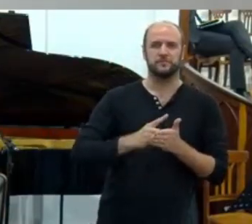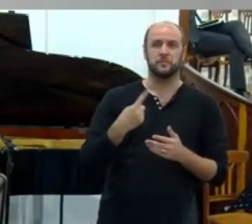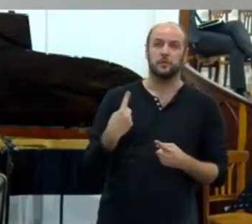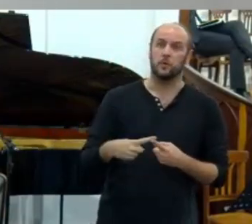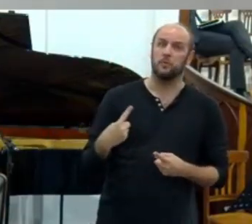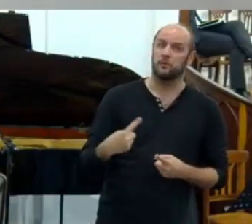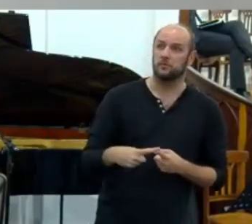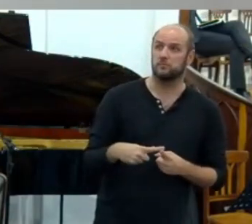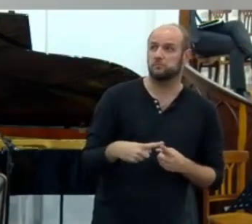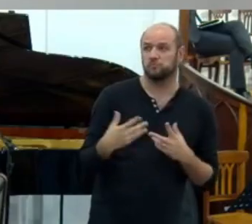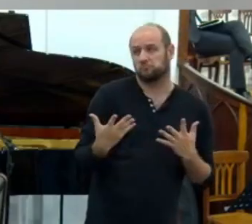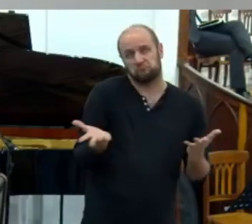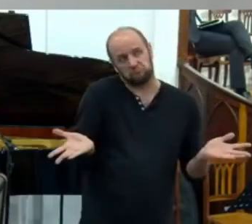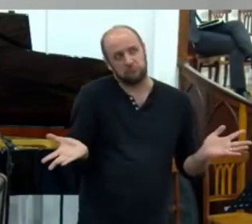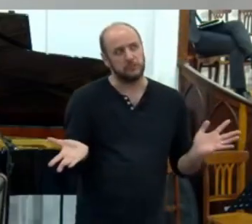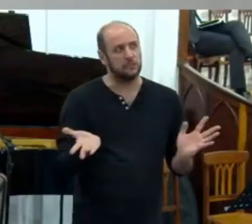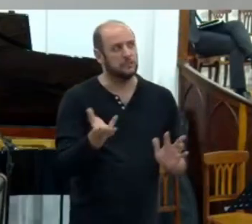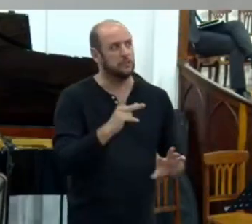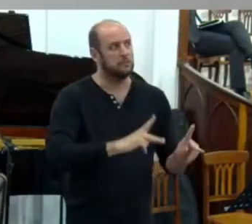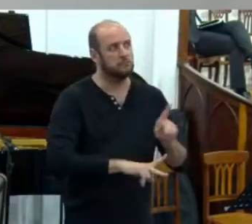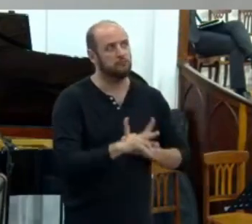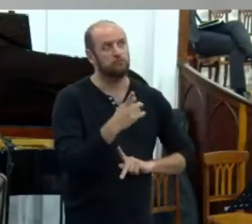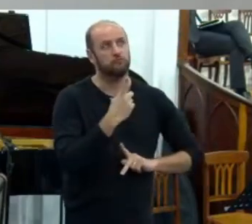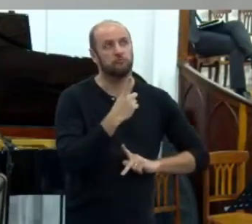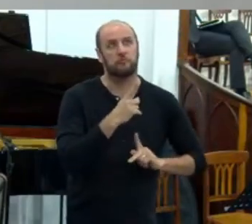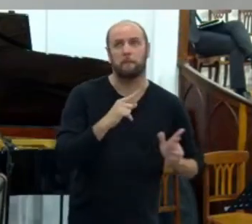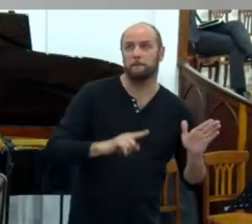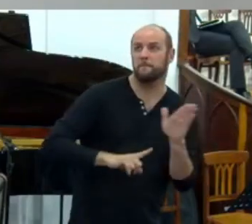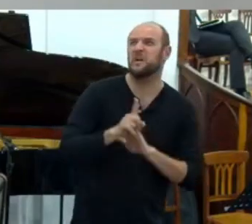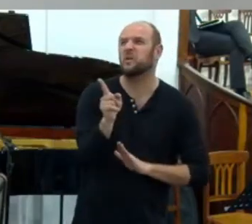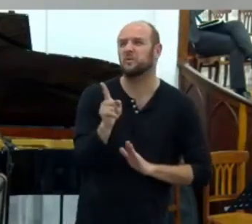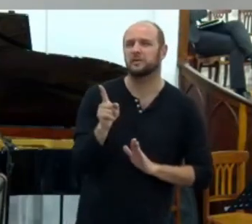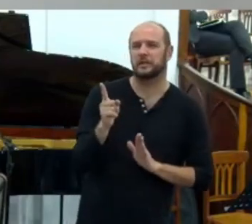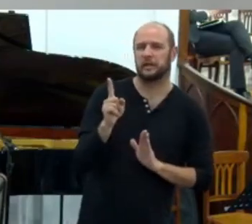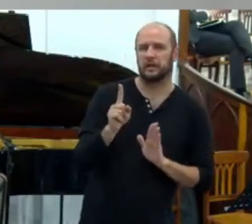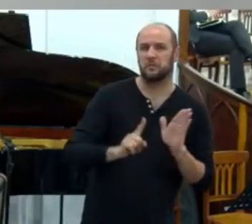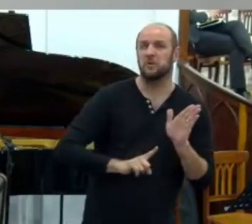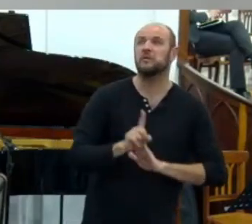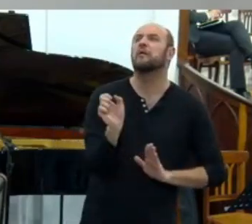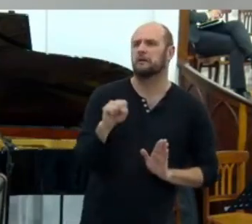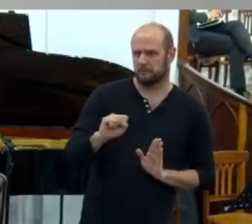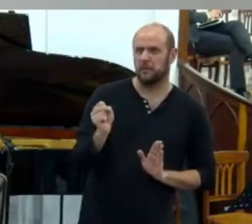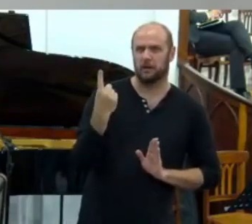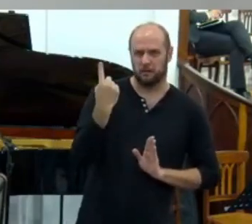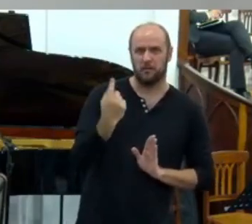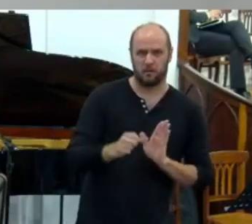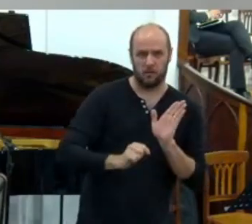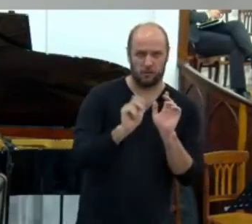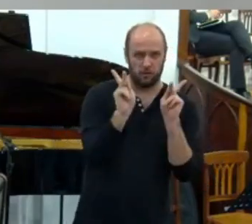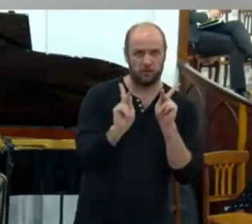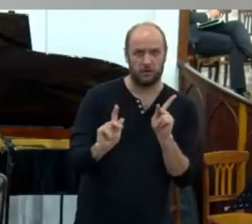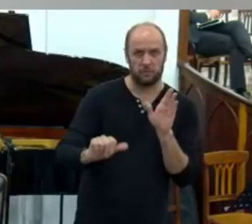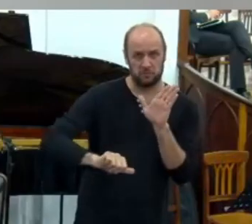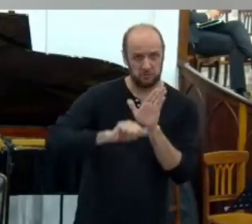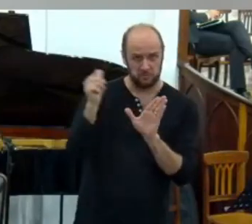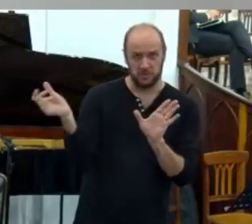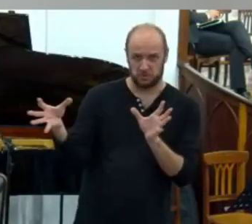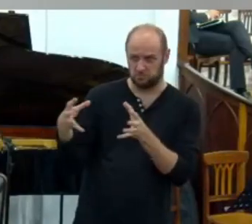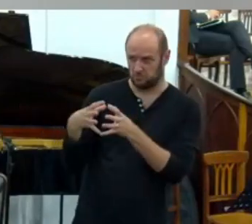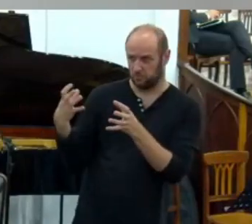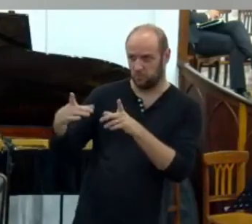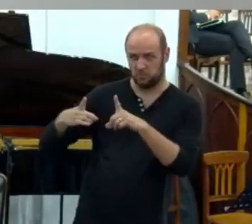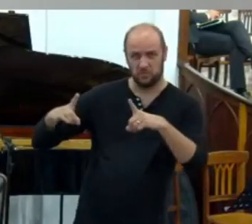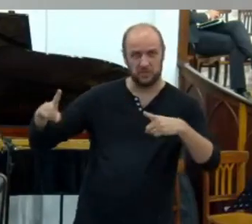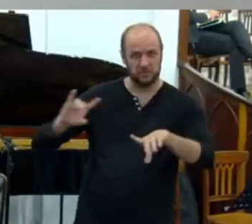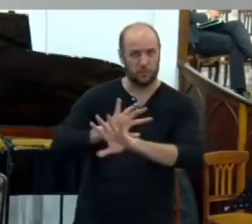Pois eles poderiam inquirir, ou perguntar, ou questionar. Sim, a primeira geração toda caiu no